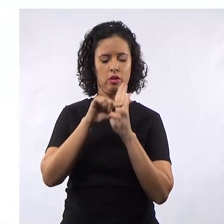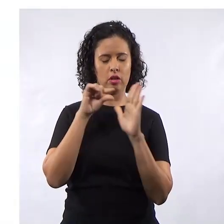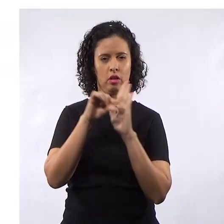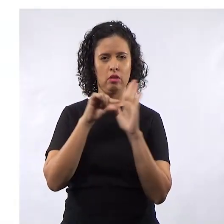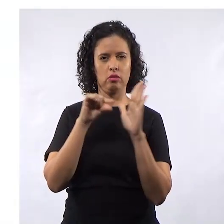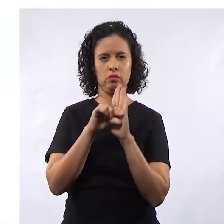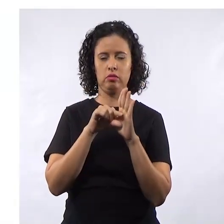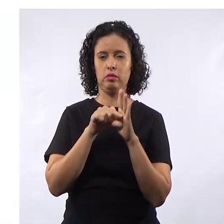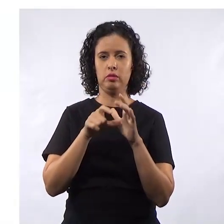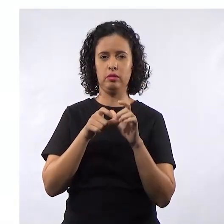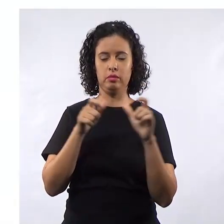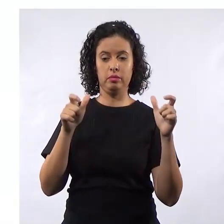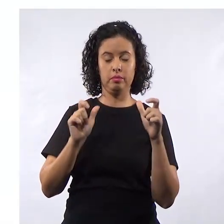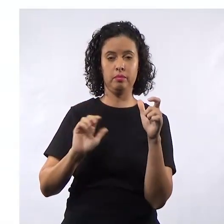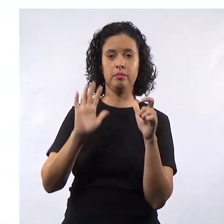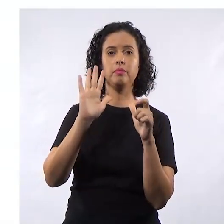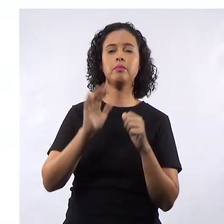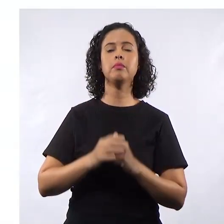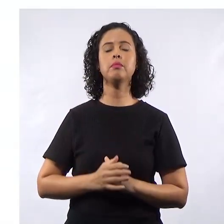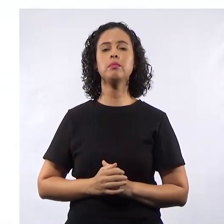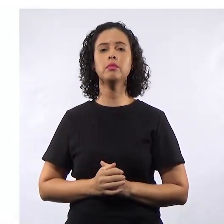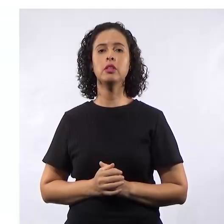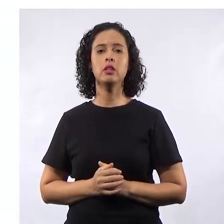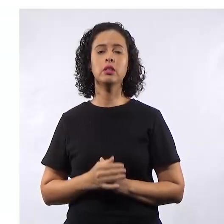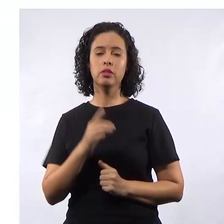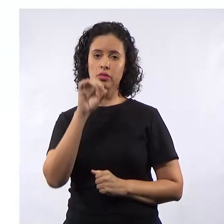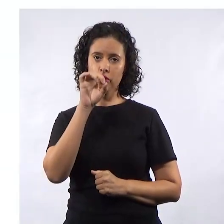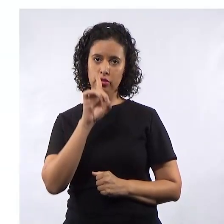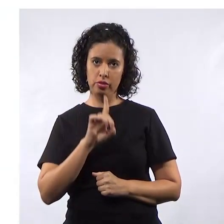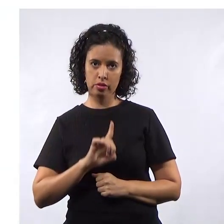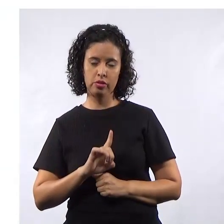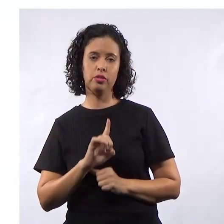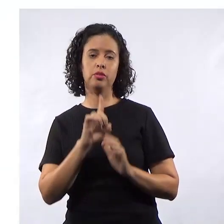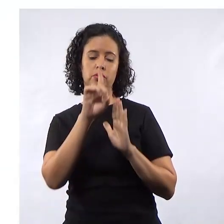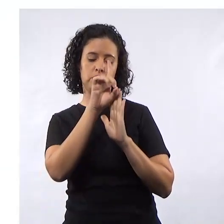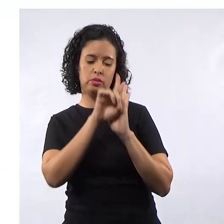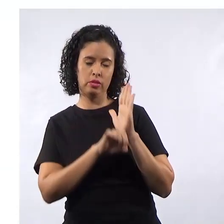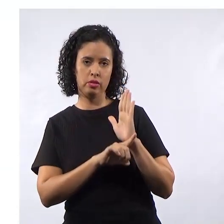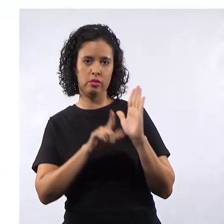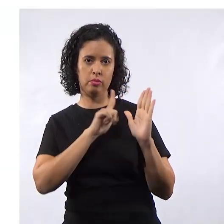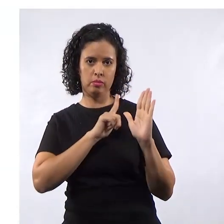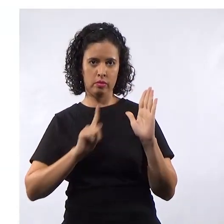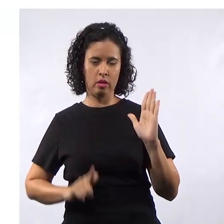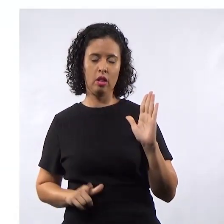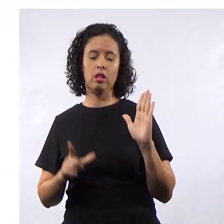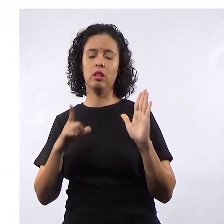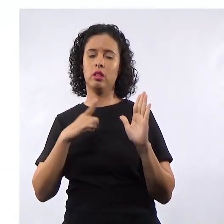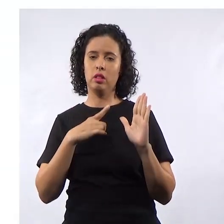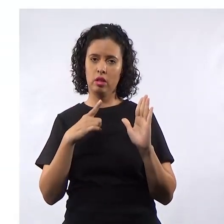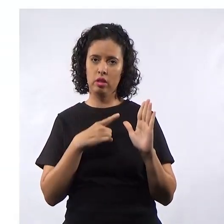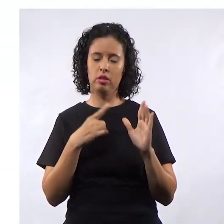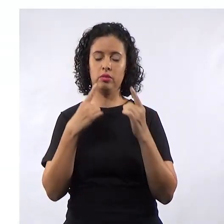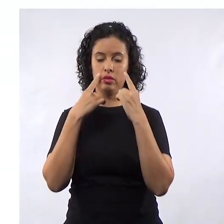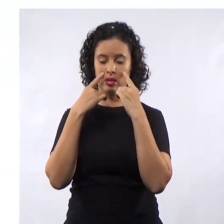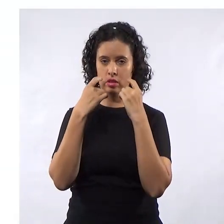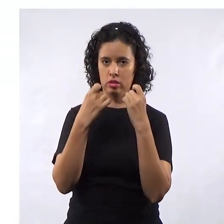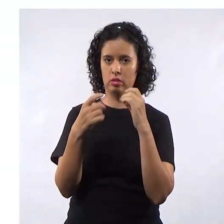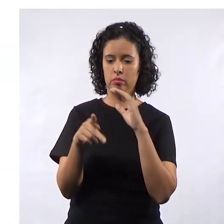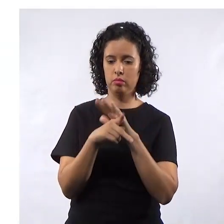tá bom? Então aqui você pode perceber que o direito público, ele tem a predominância do interesse do Estado,